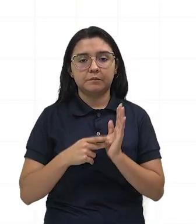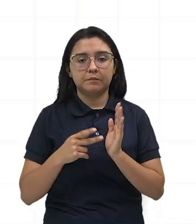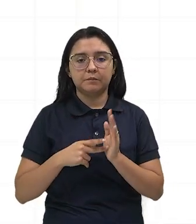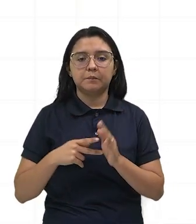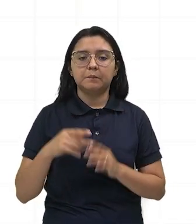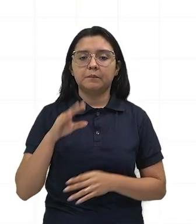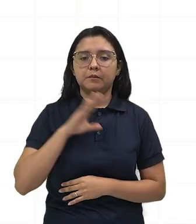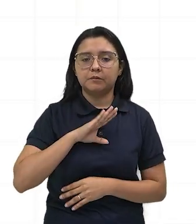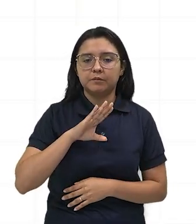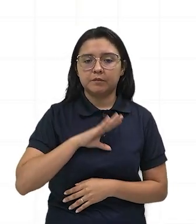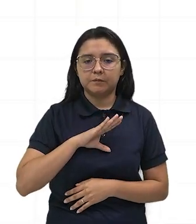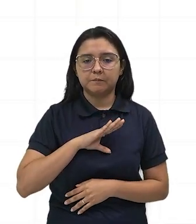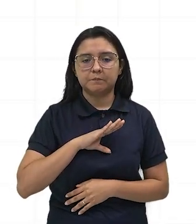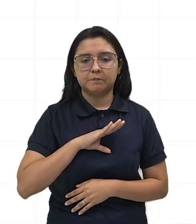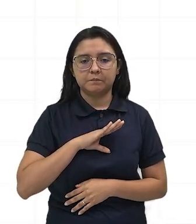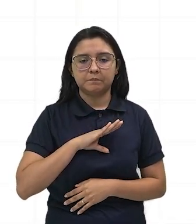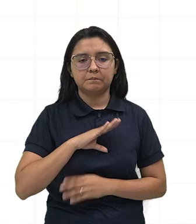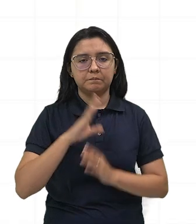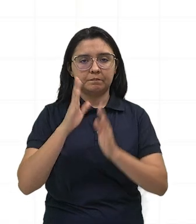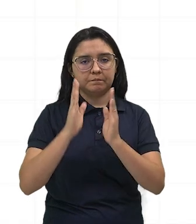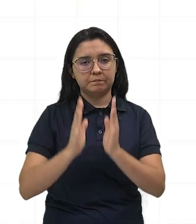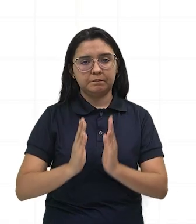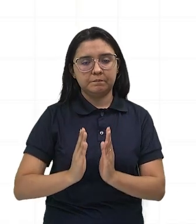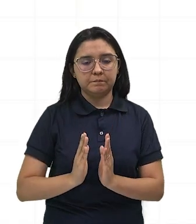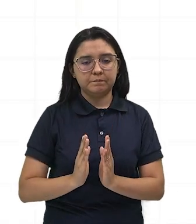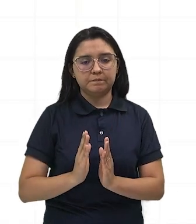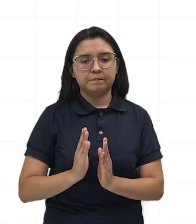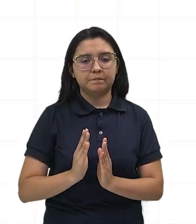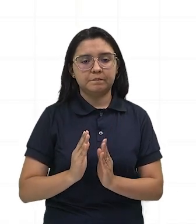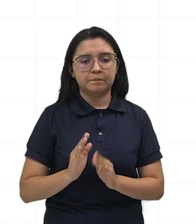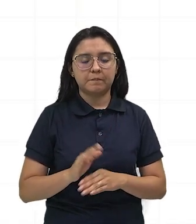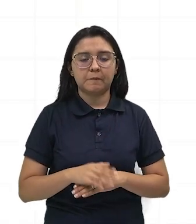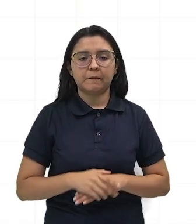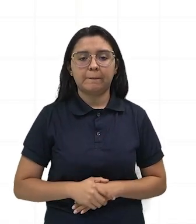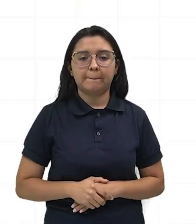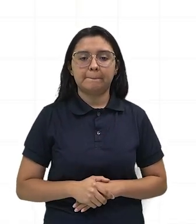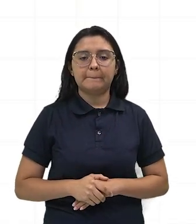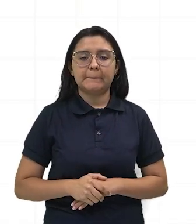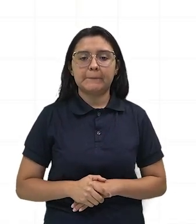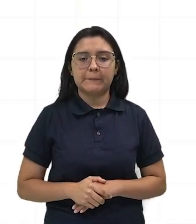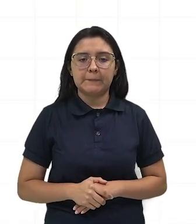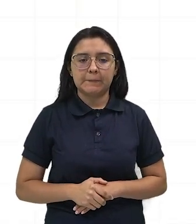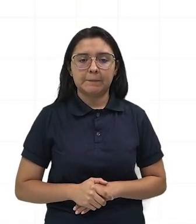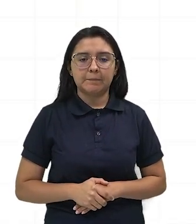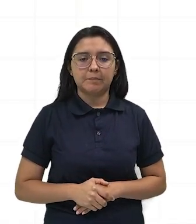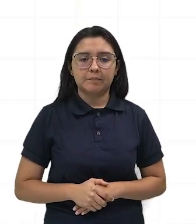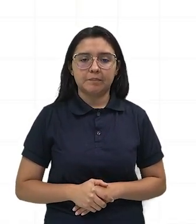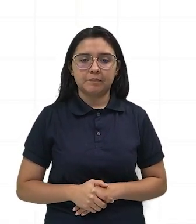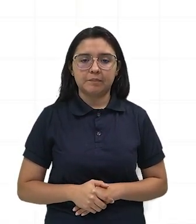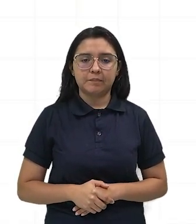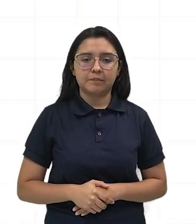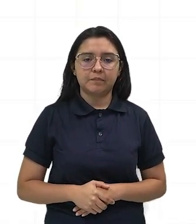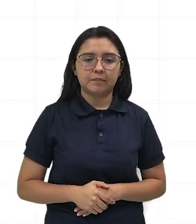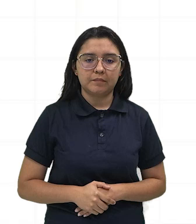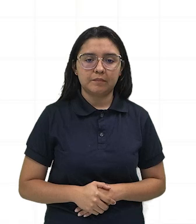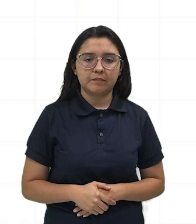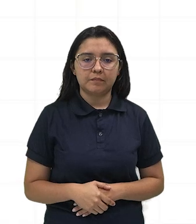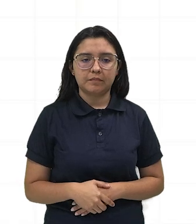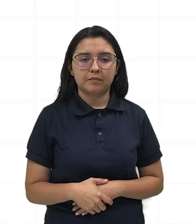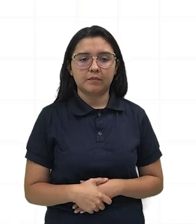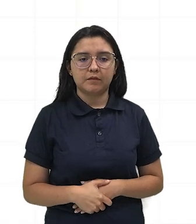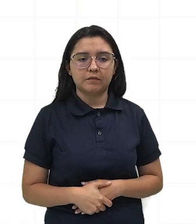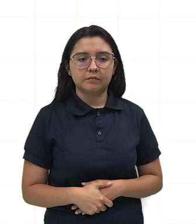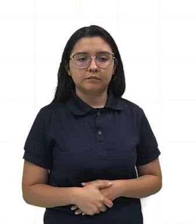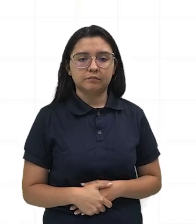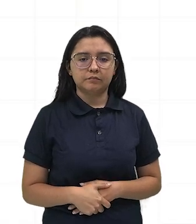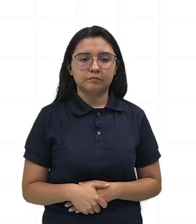portuguesa, segunda. Vejam que agora nós estamos aqui, ó. O aluno B ficou na vertical, né?